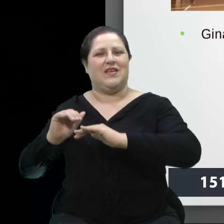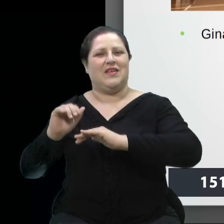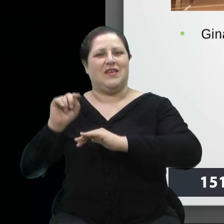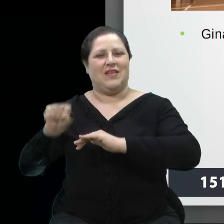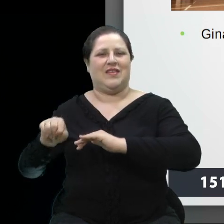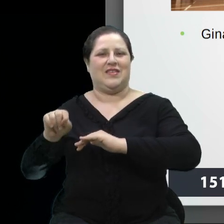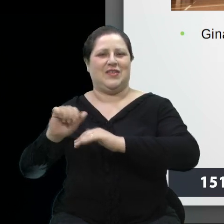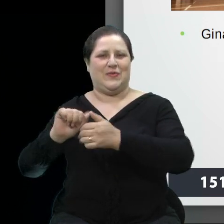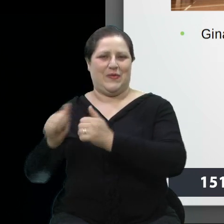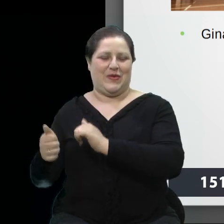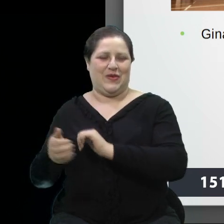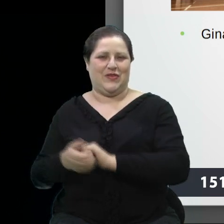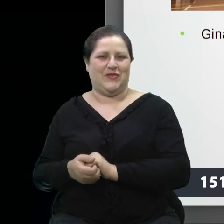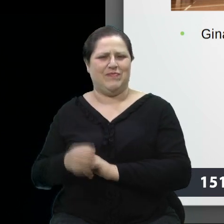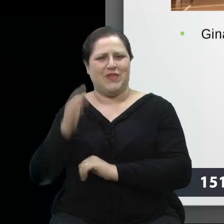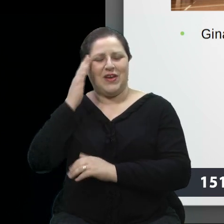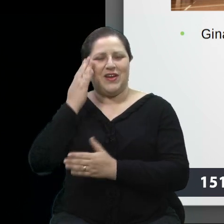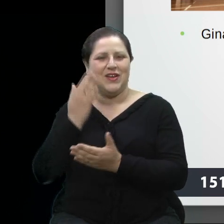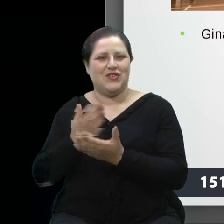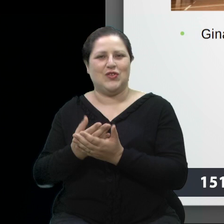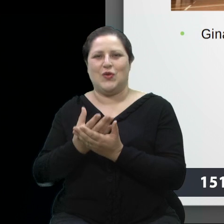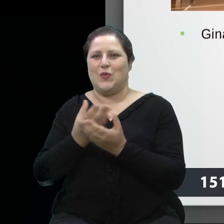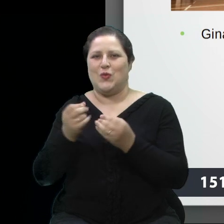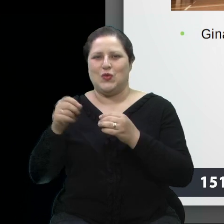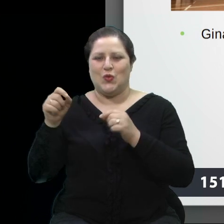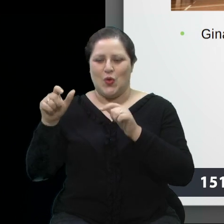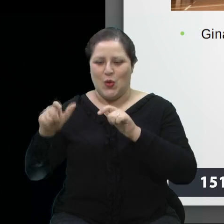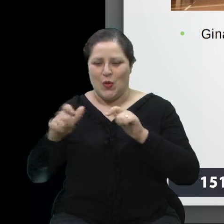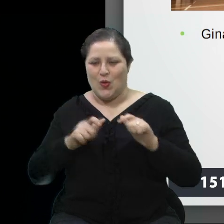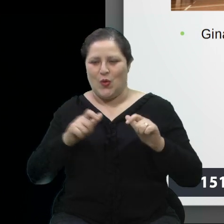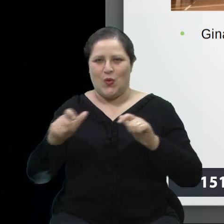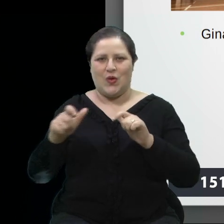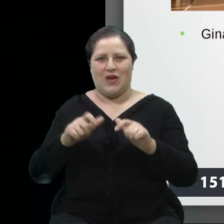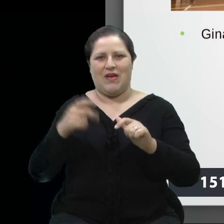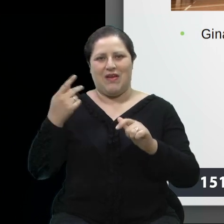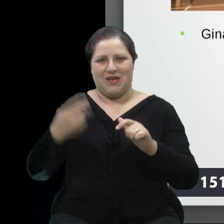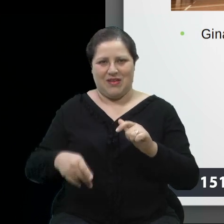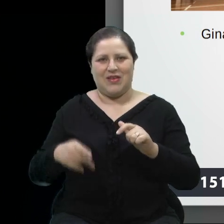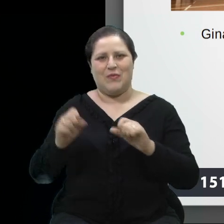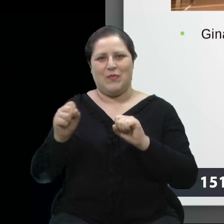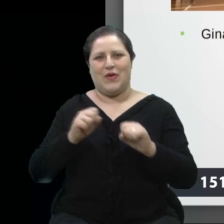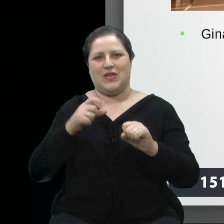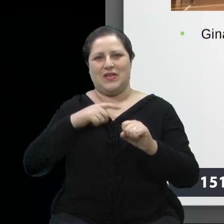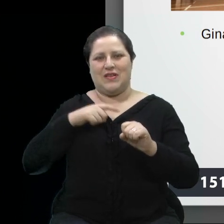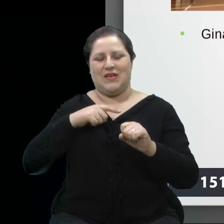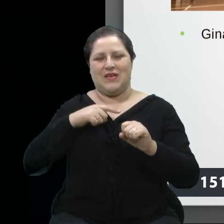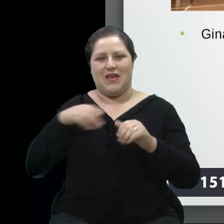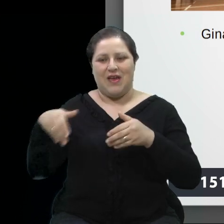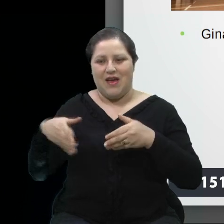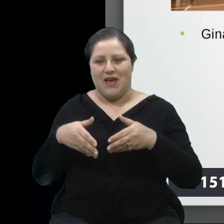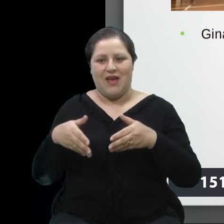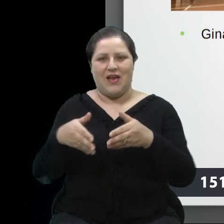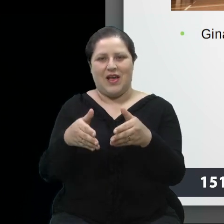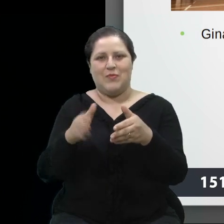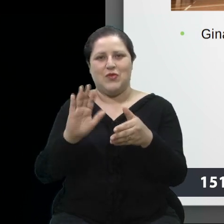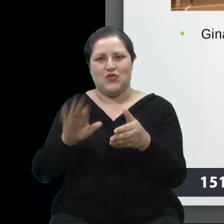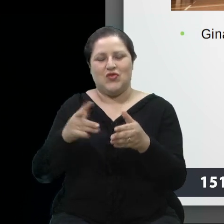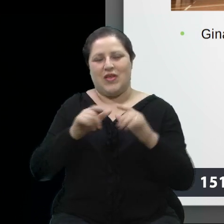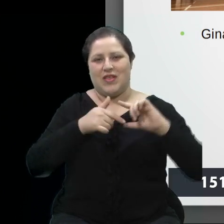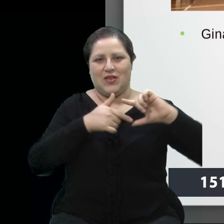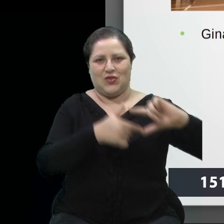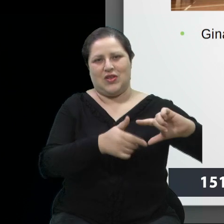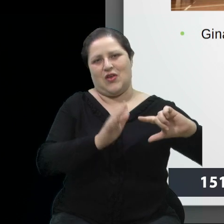que nós temos vários pontos em Caxias do Sul que podem ser agregados aos roteiros tradicionais já, às vinícolas,